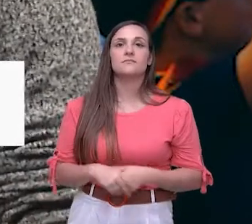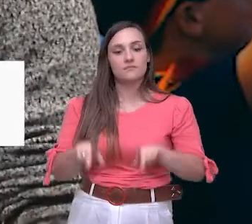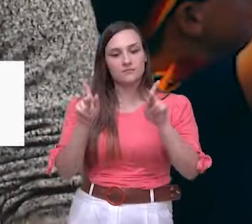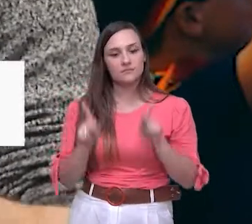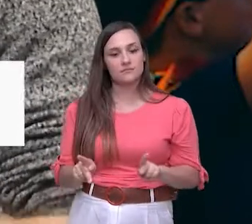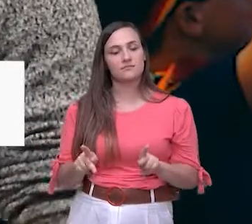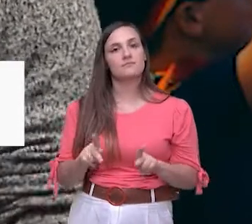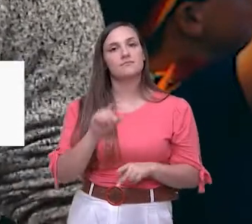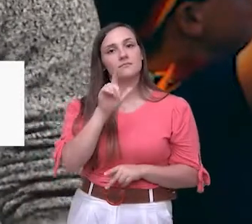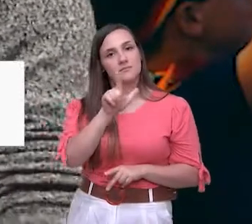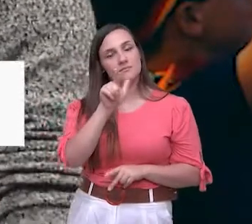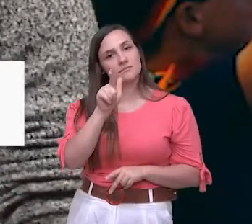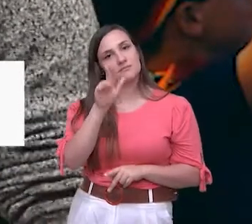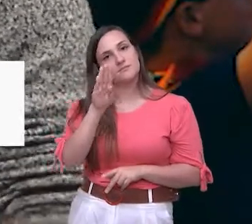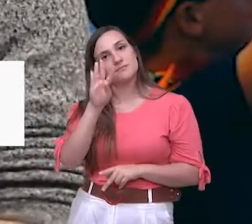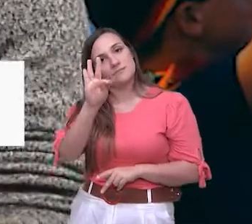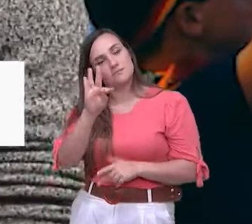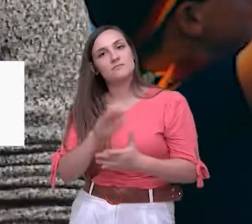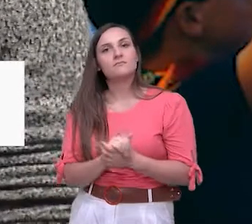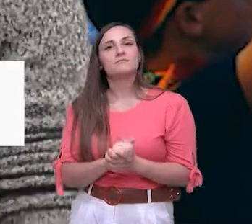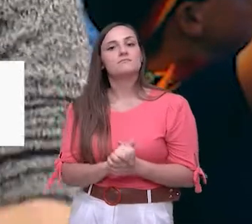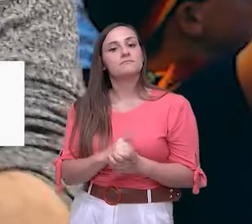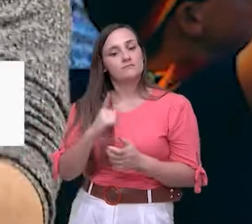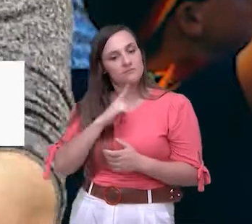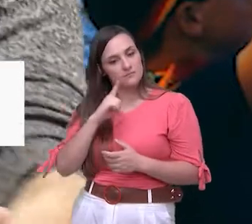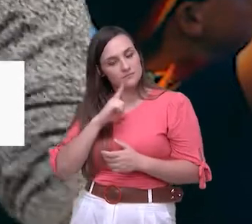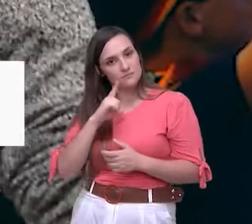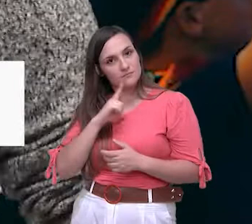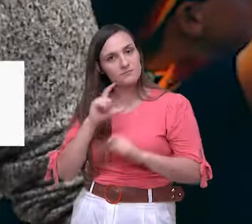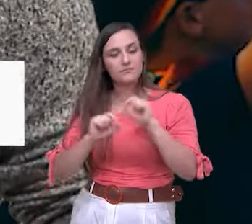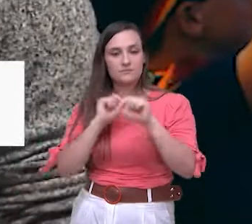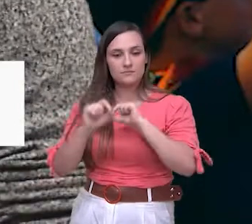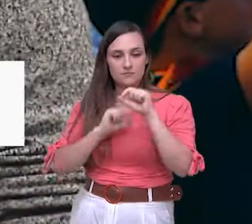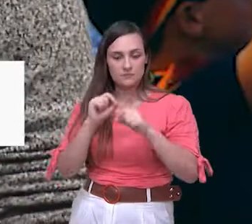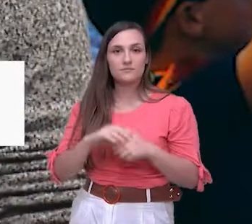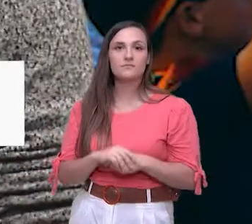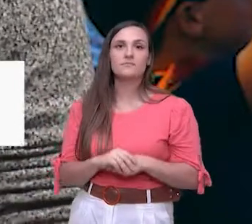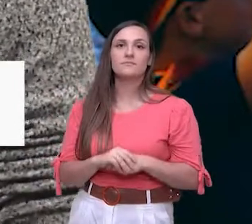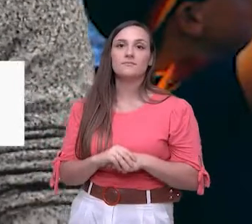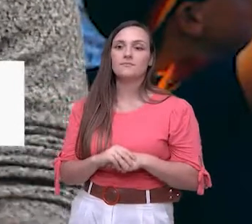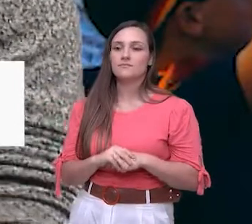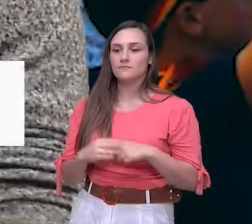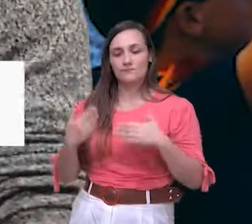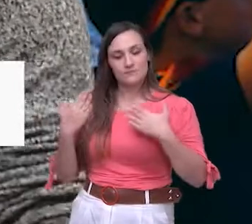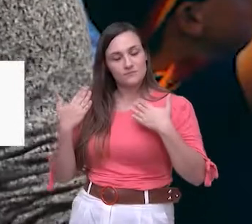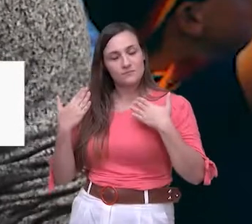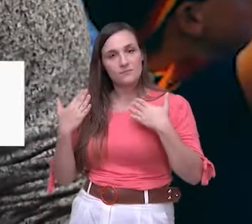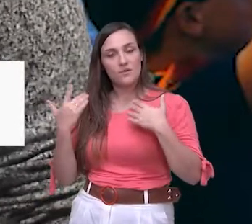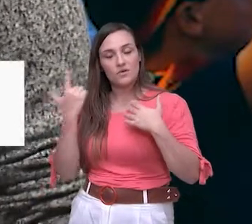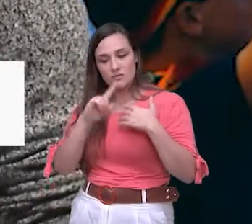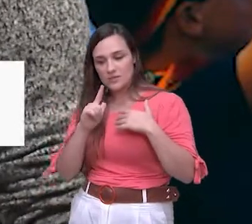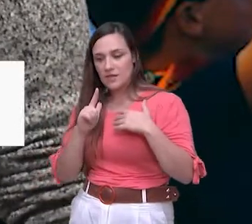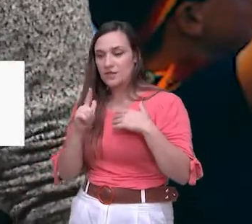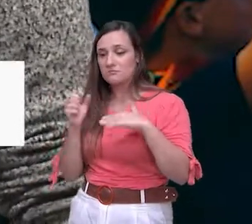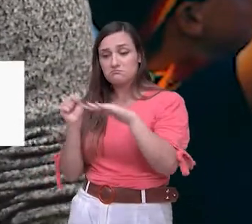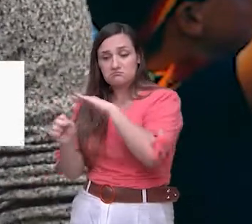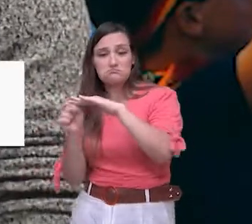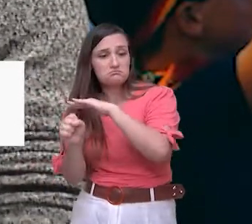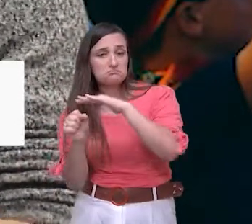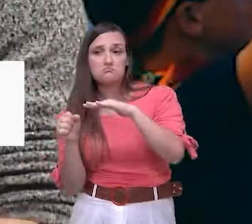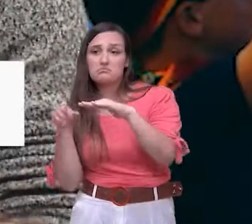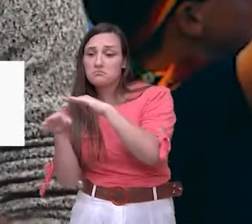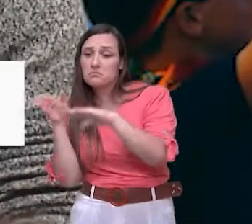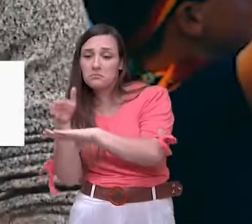população LGBT também se sente um pouco mais confortável de frequentar os espaços públicos como todas as pessoas fazem